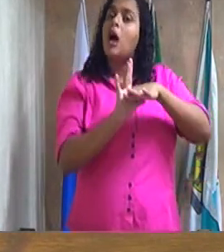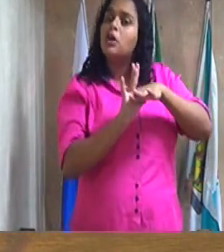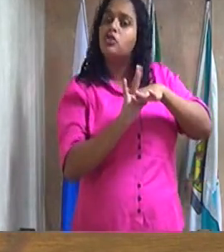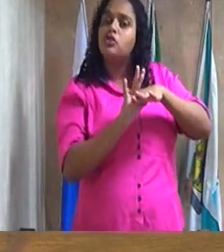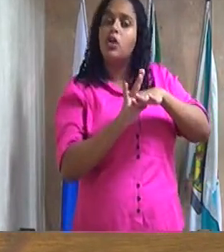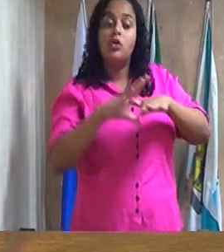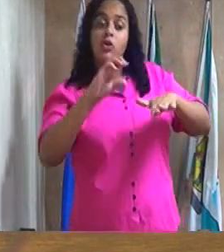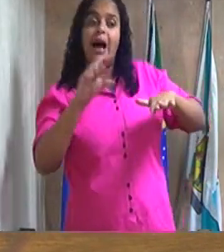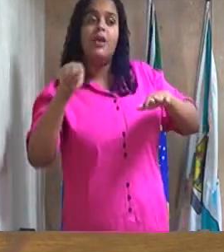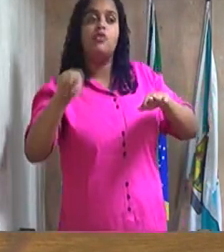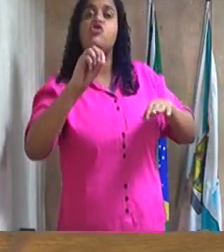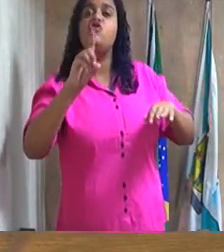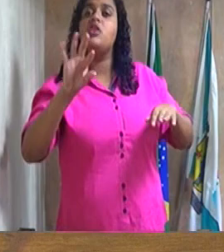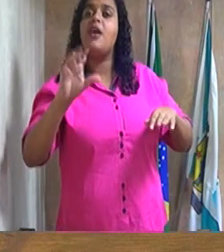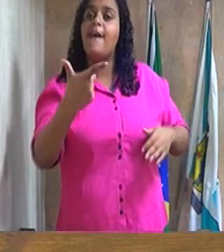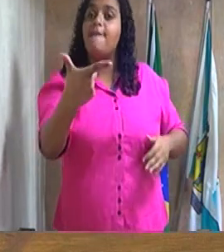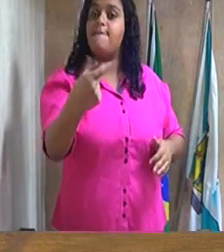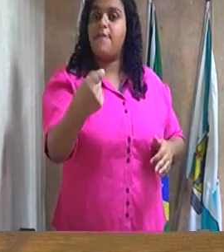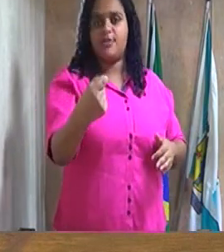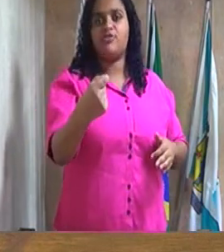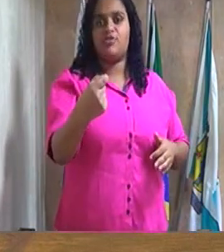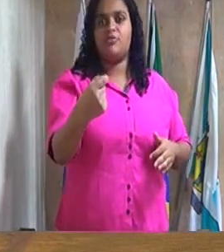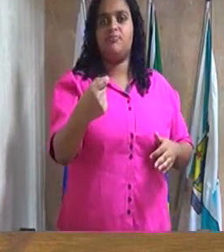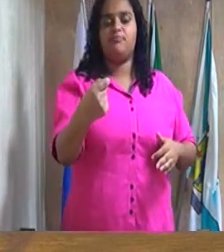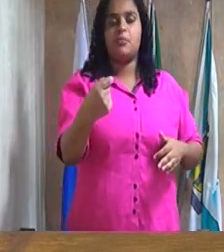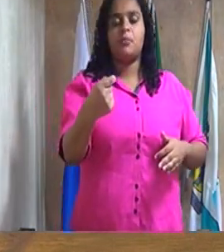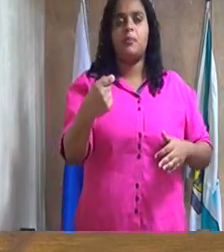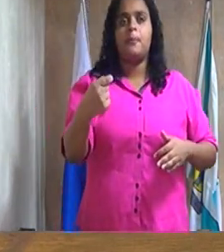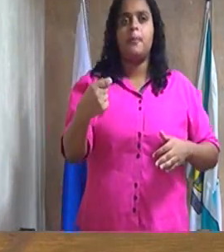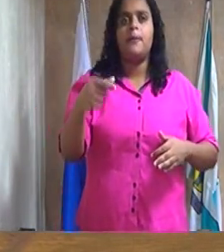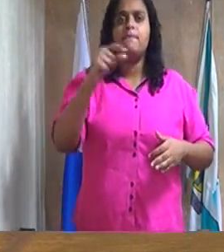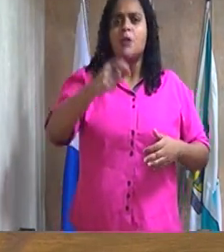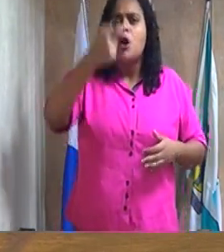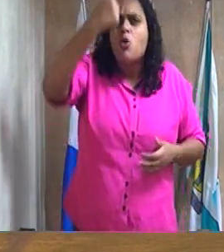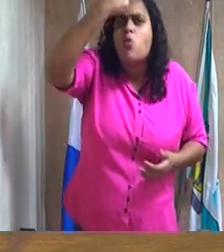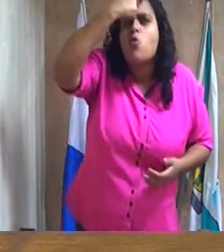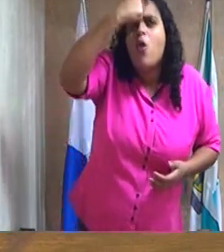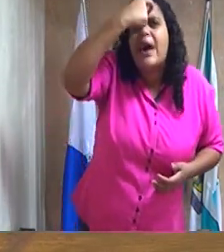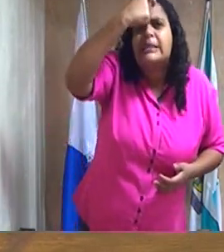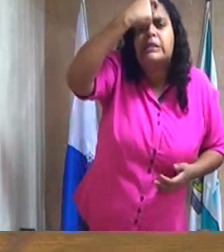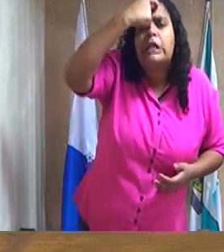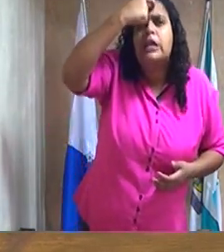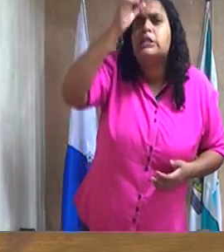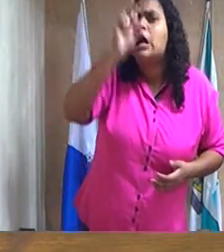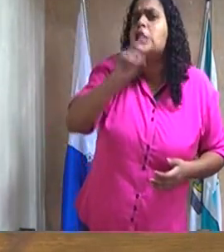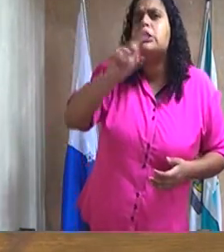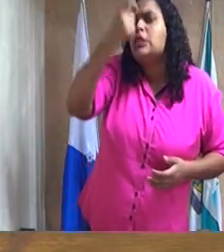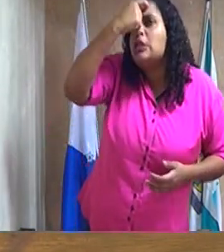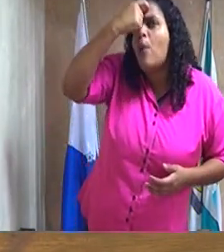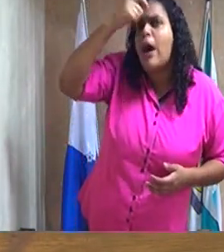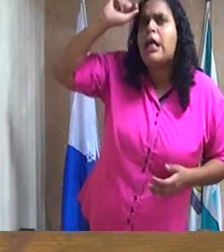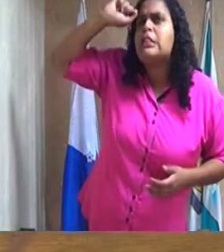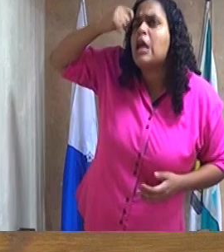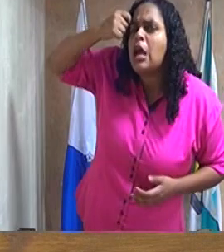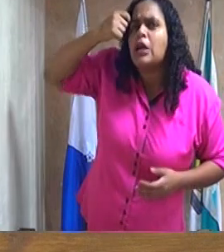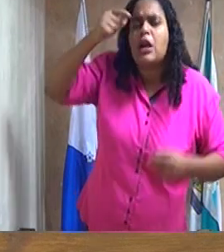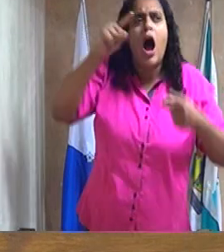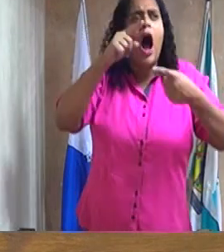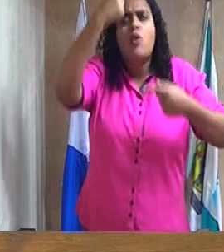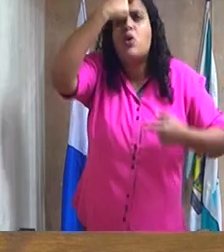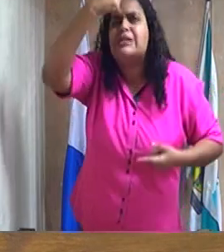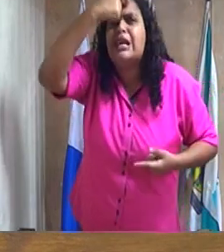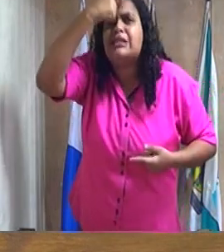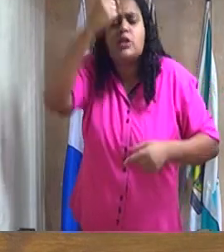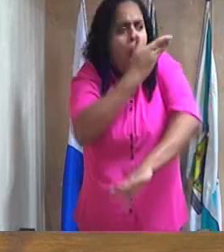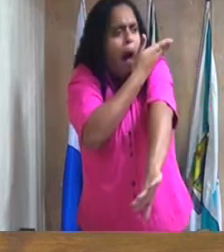dia 20, ela diz que a consciência não é negra, a consciência não é amarela,